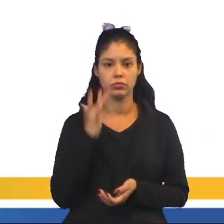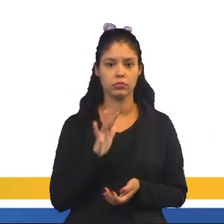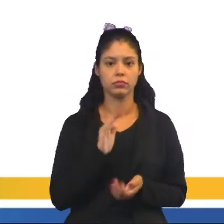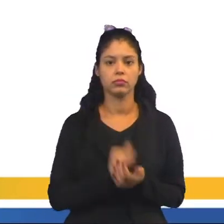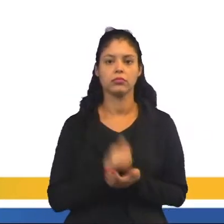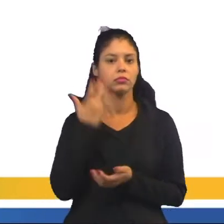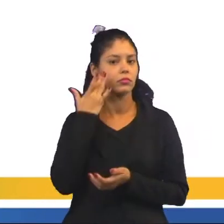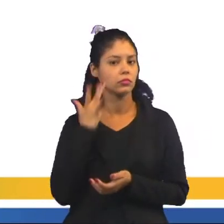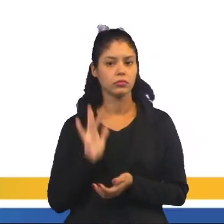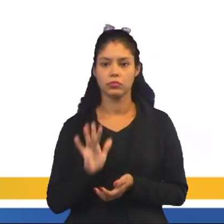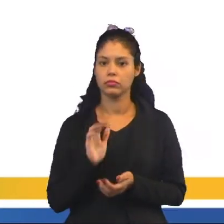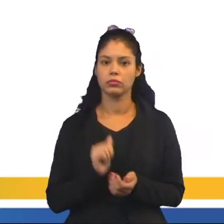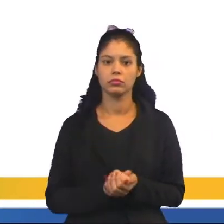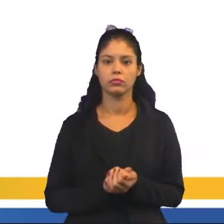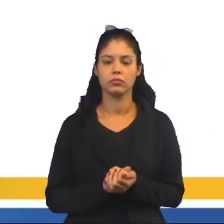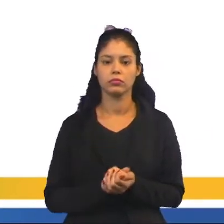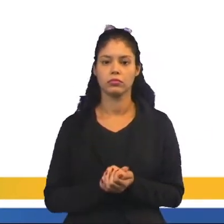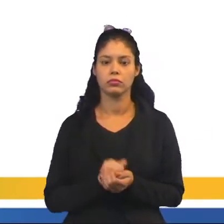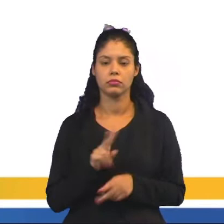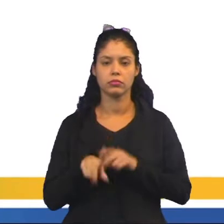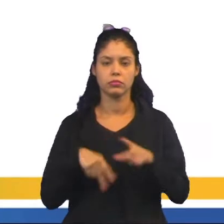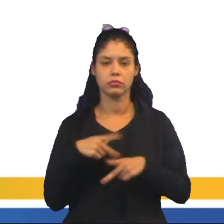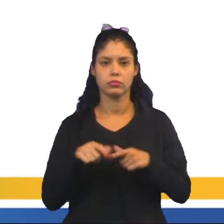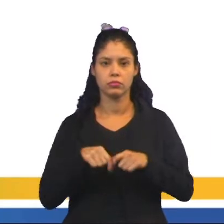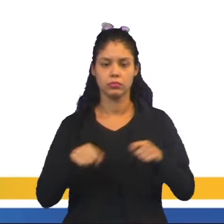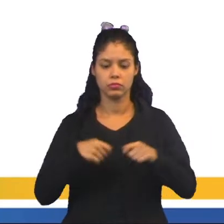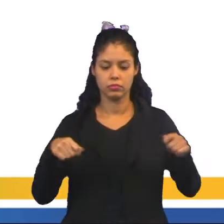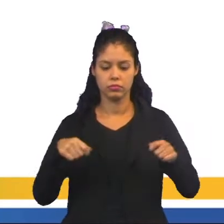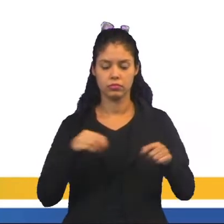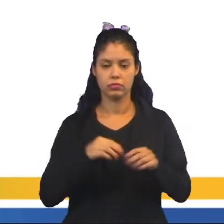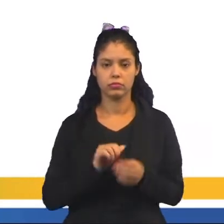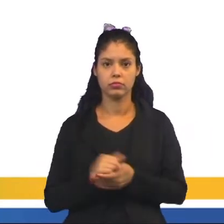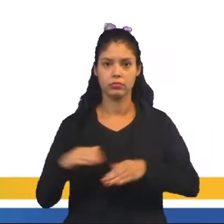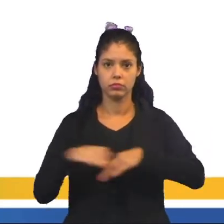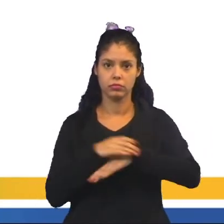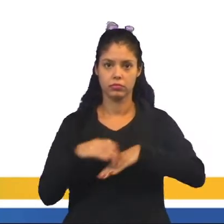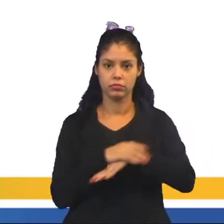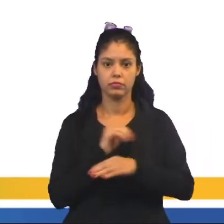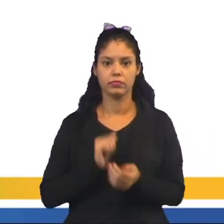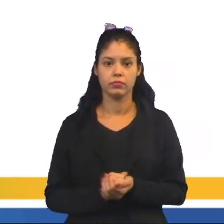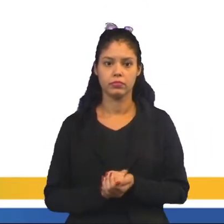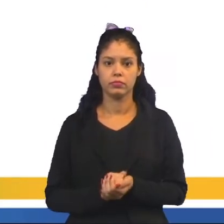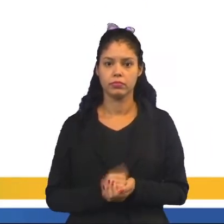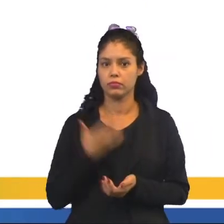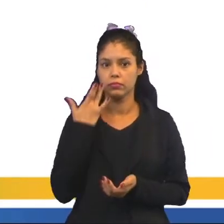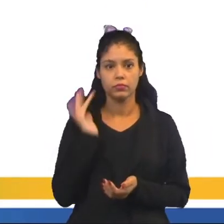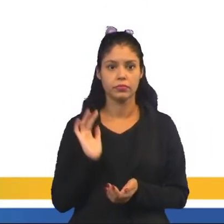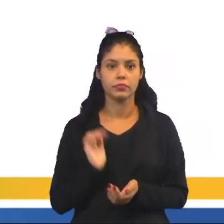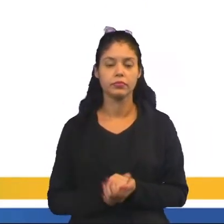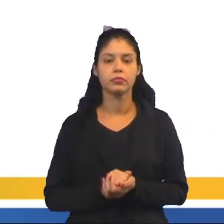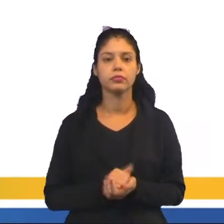mesmas crianças sabem amarrar o seu próprio tênis. Então, o restante não sabe.